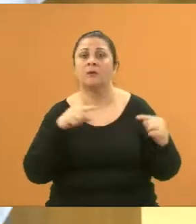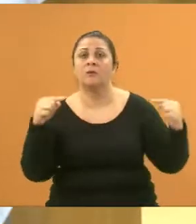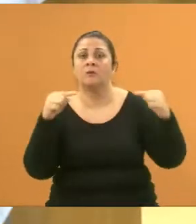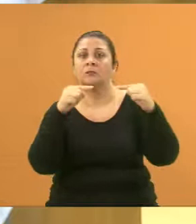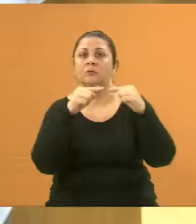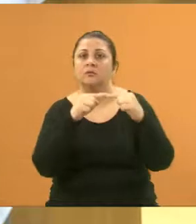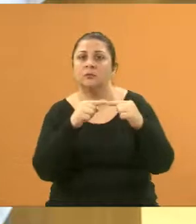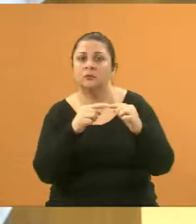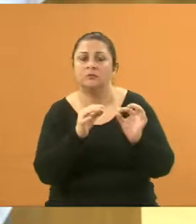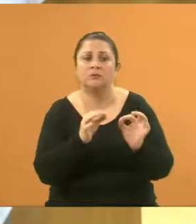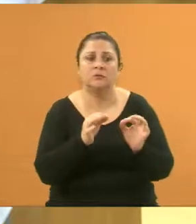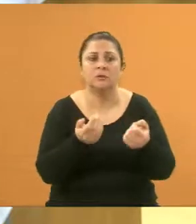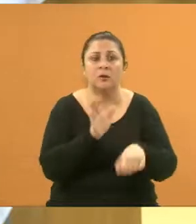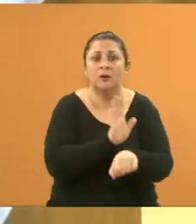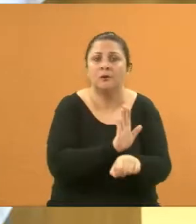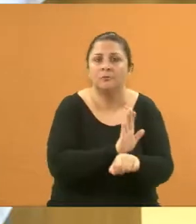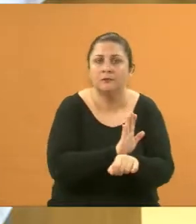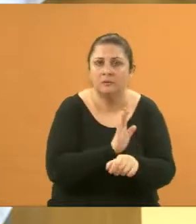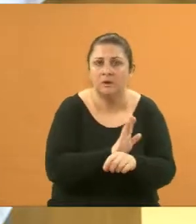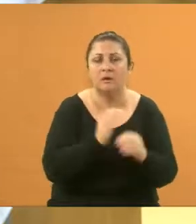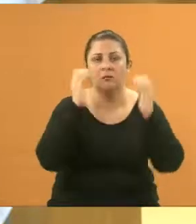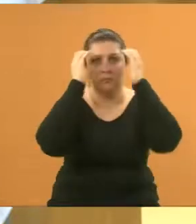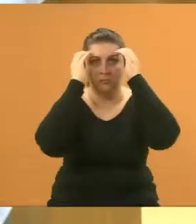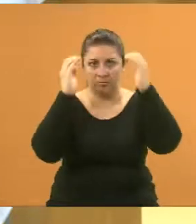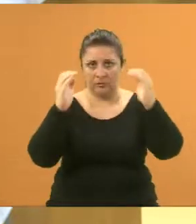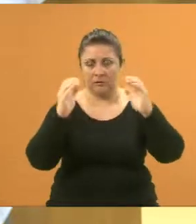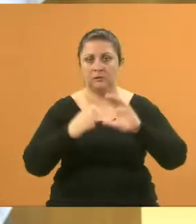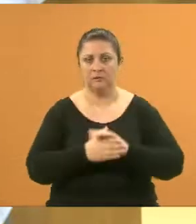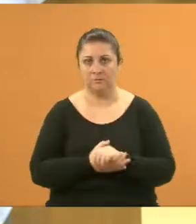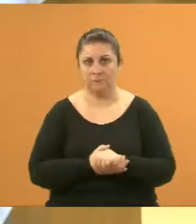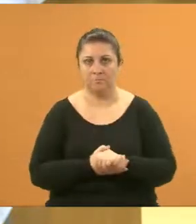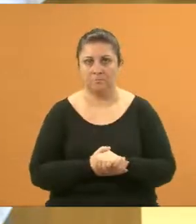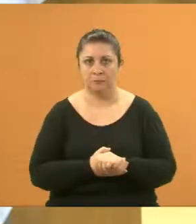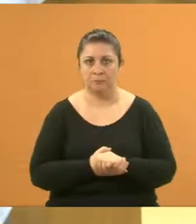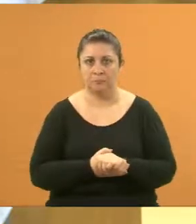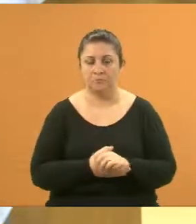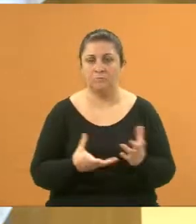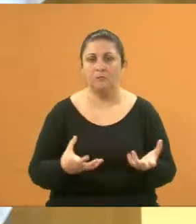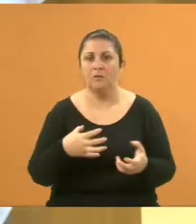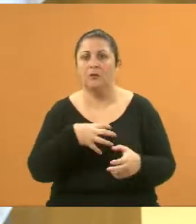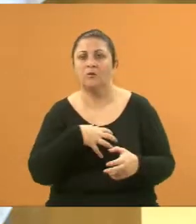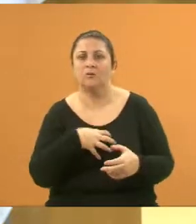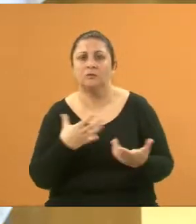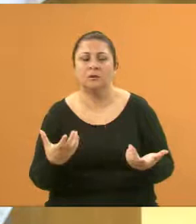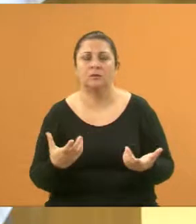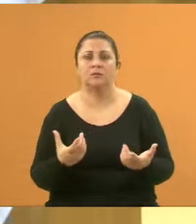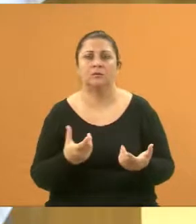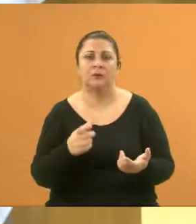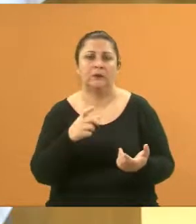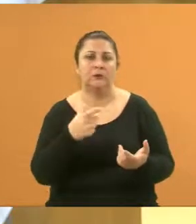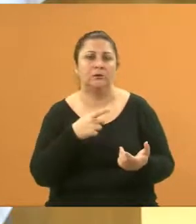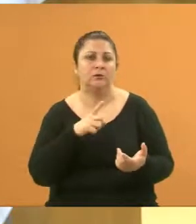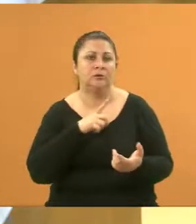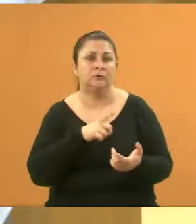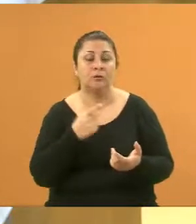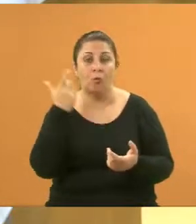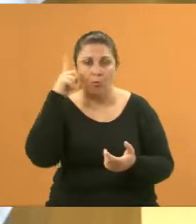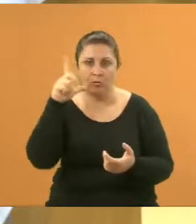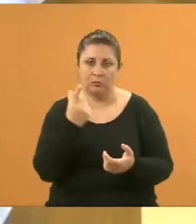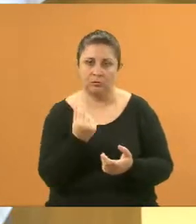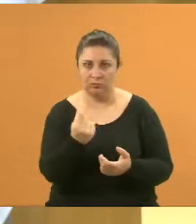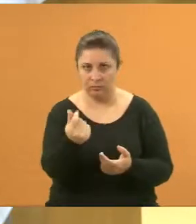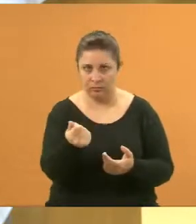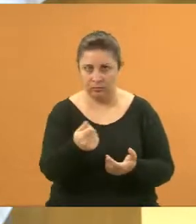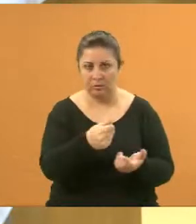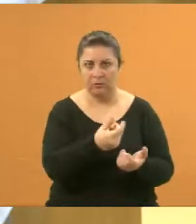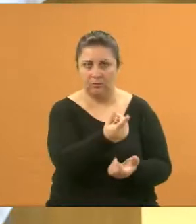de viabilizar este cumprimento. A forma de obtenção dos valores cobrados decorrentes